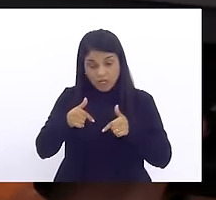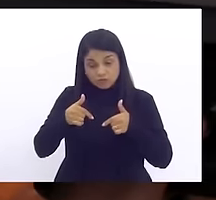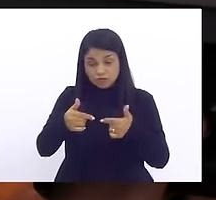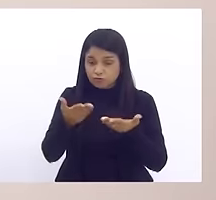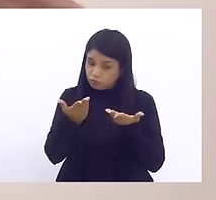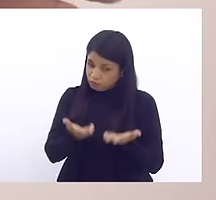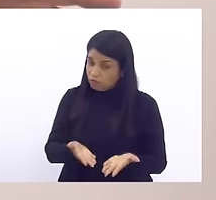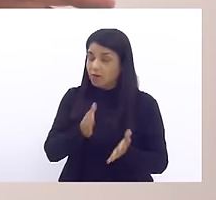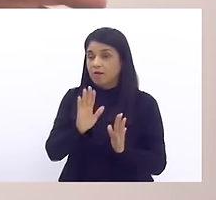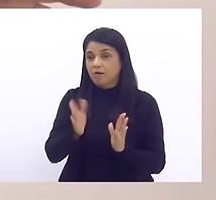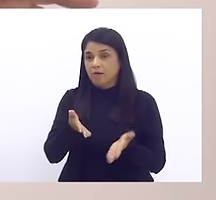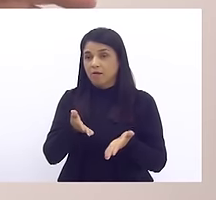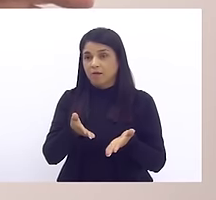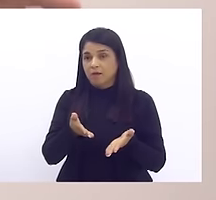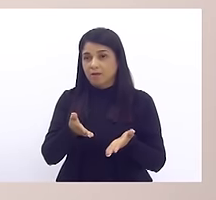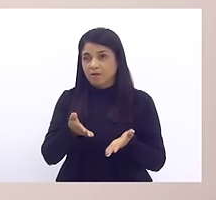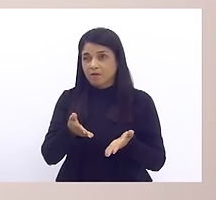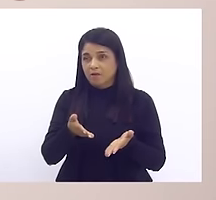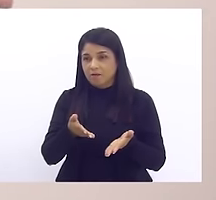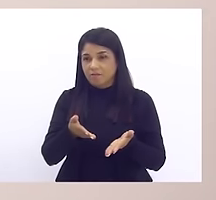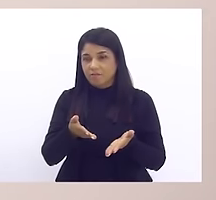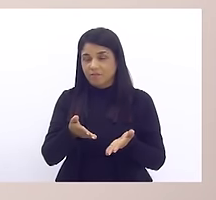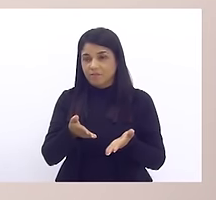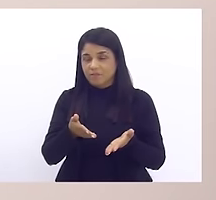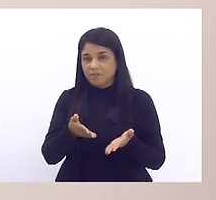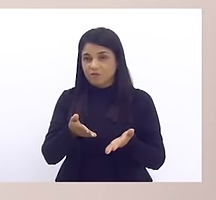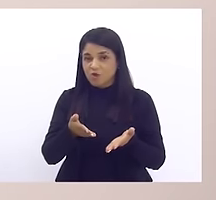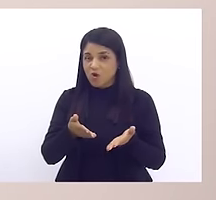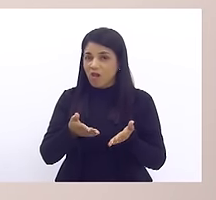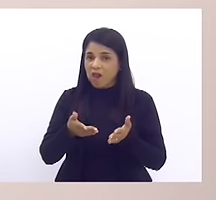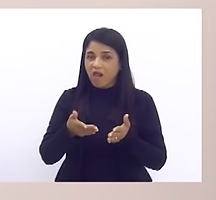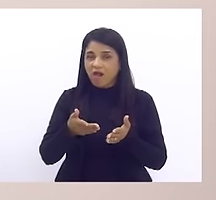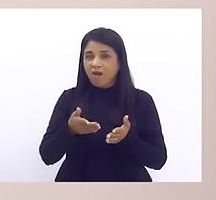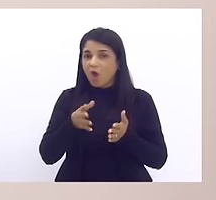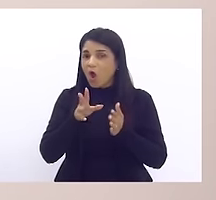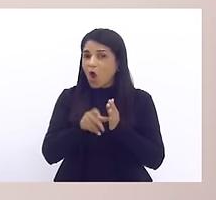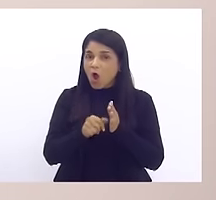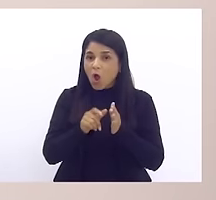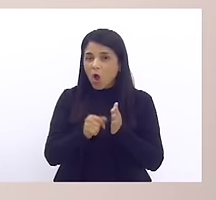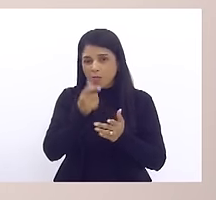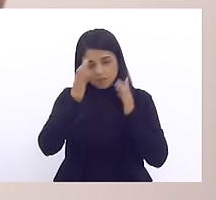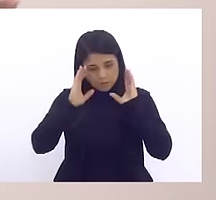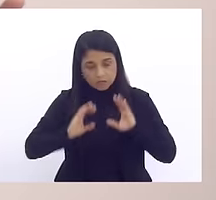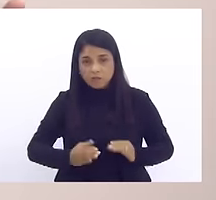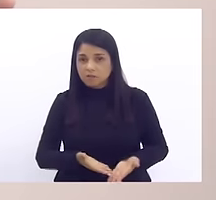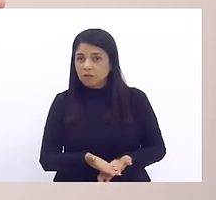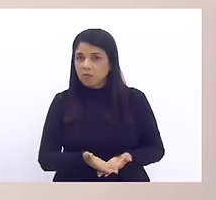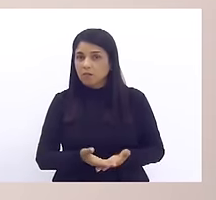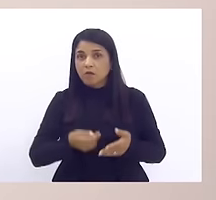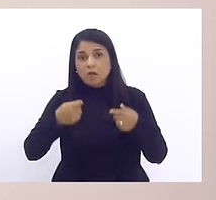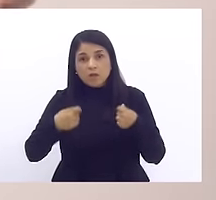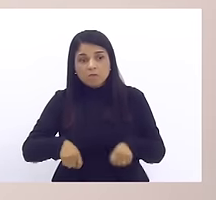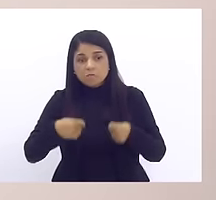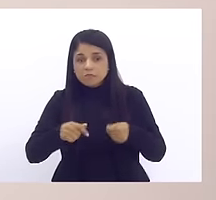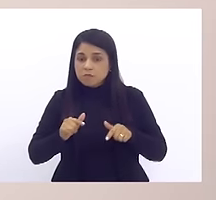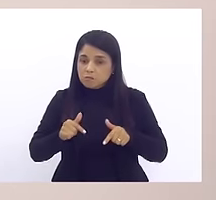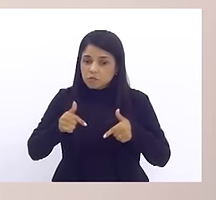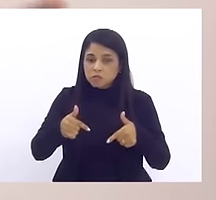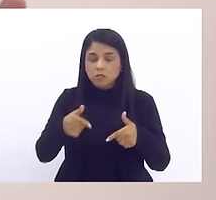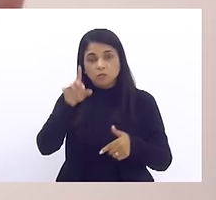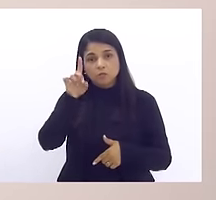você escuta algum que só lesa o cidadão eu preciso de um amigo dela você é